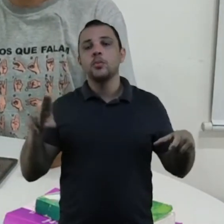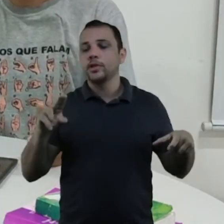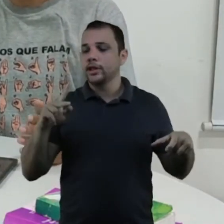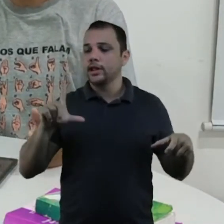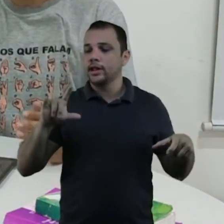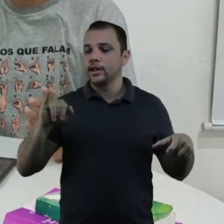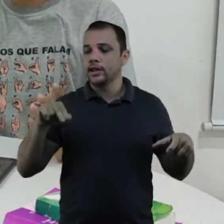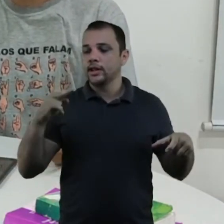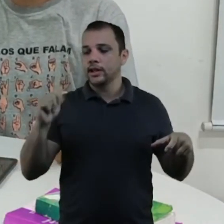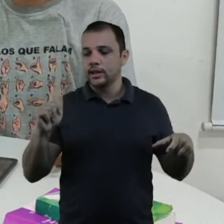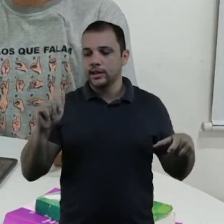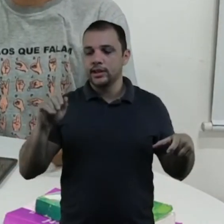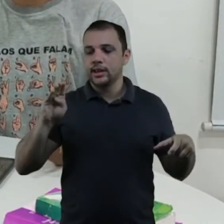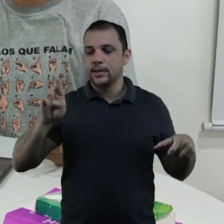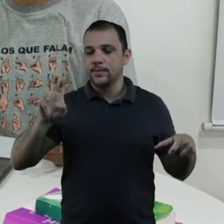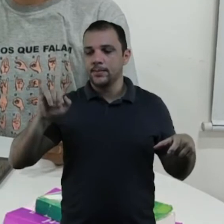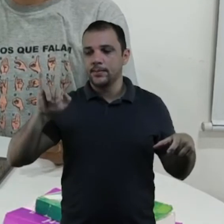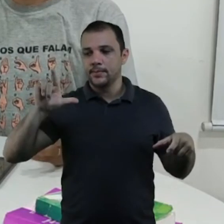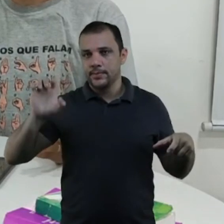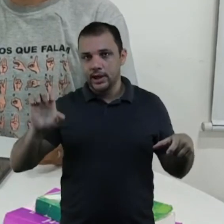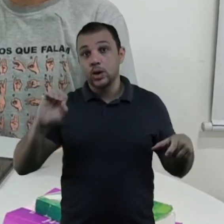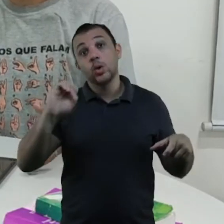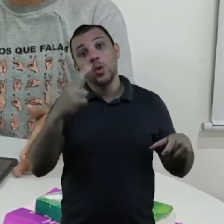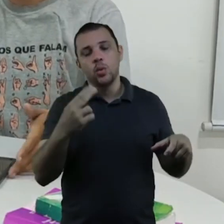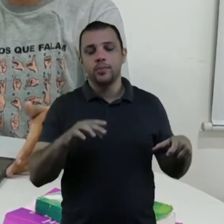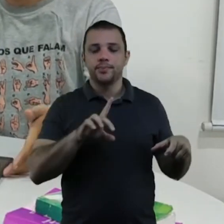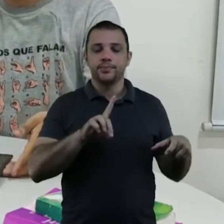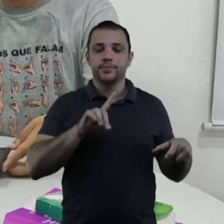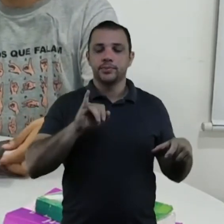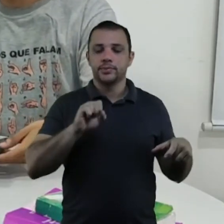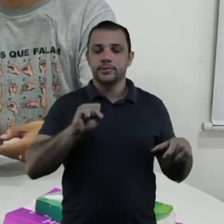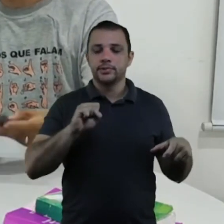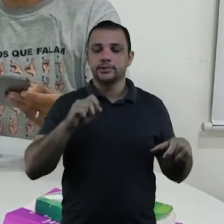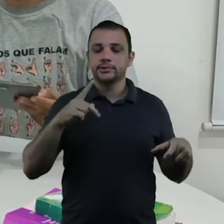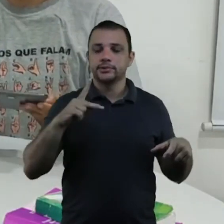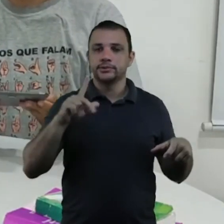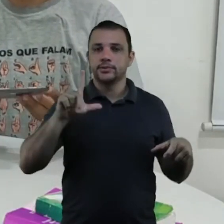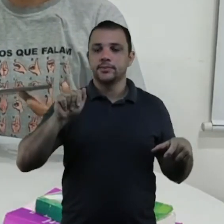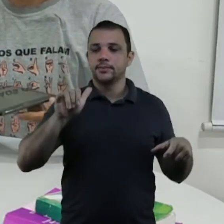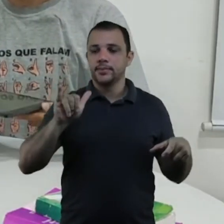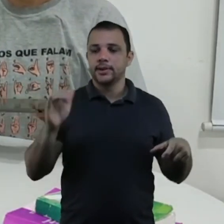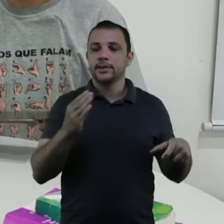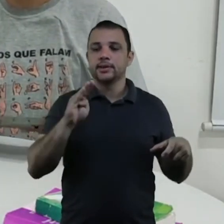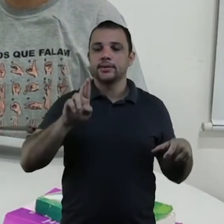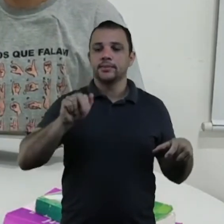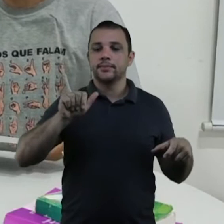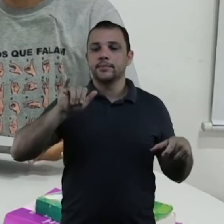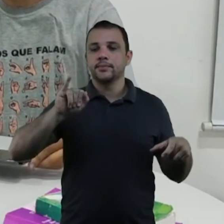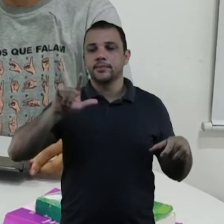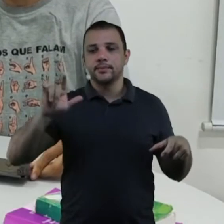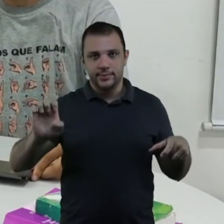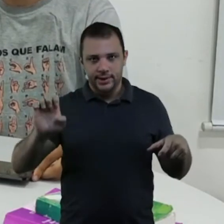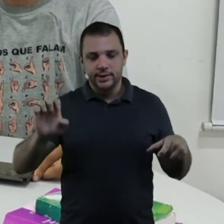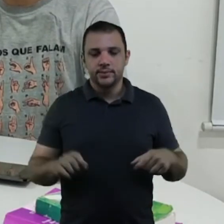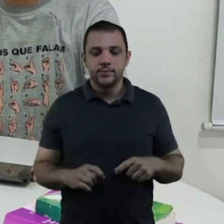linha Braille ou display Braille. Tá? De que maneira ele funciona? Vamos supor que esse tablet aqui é um teclado. Tá? Ele vai colocar